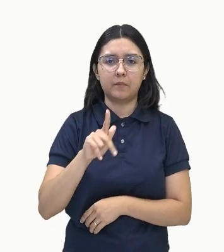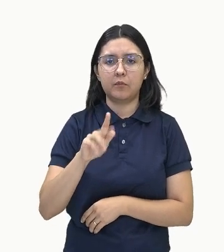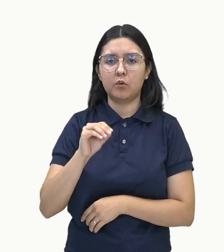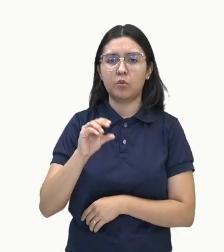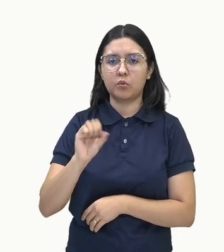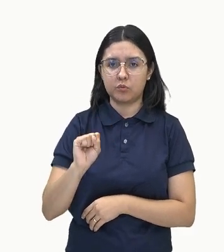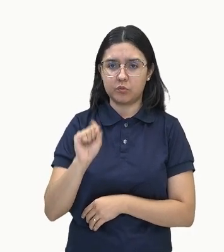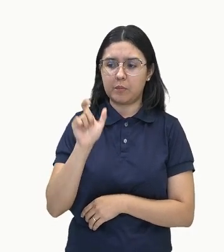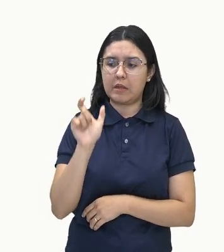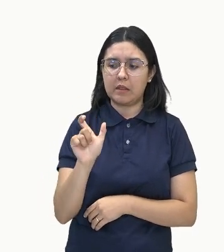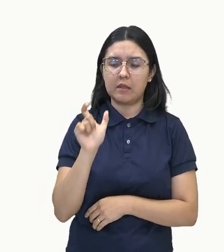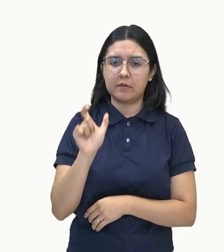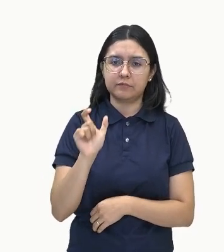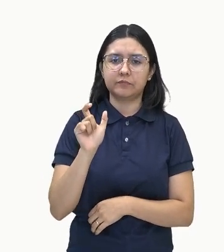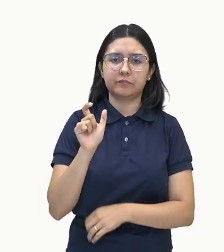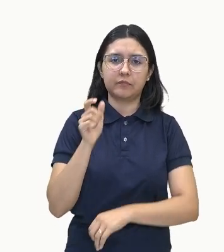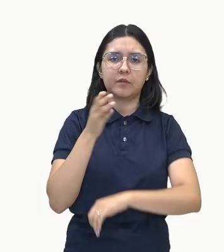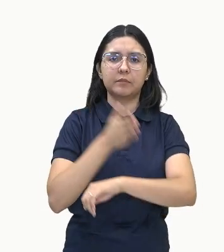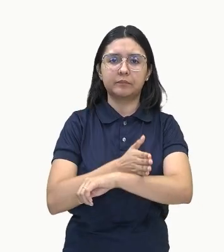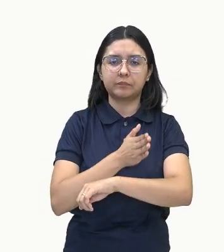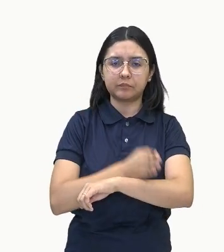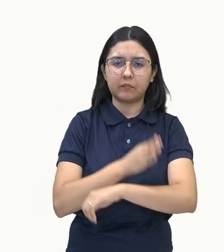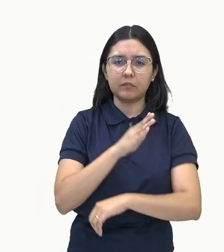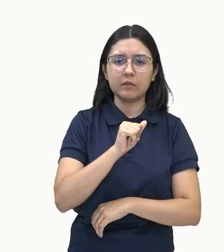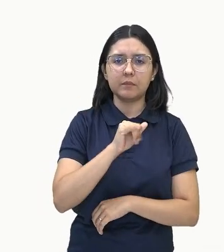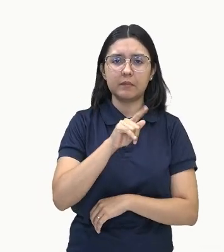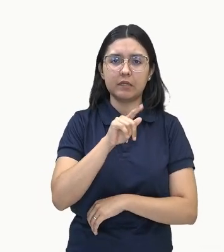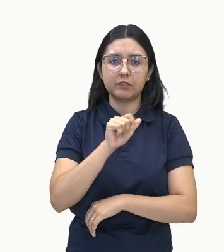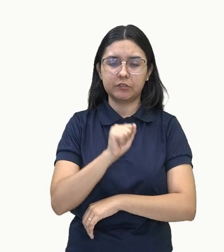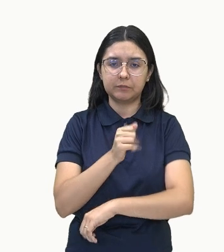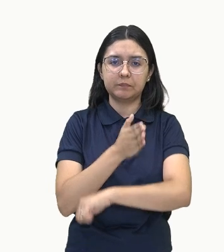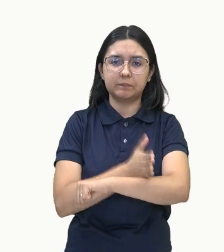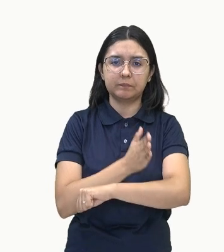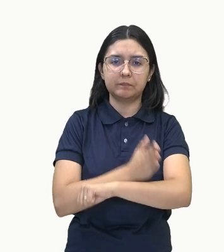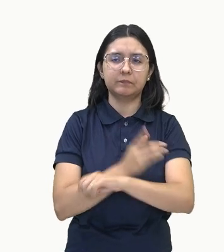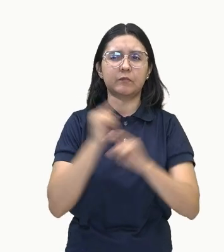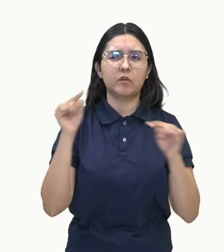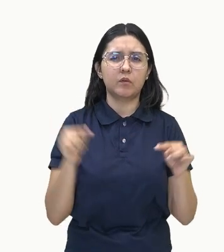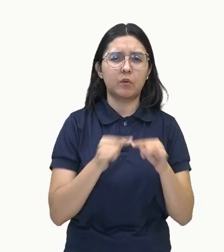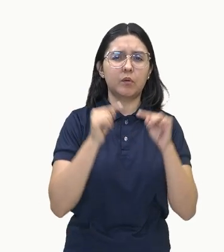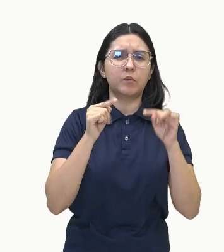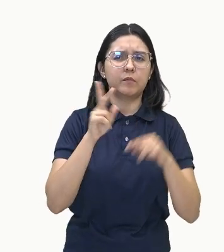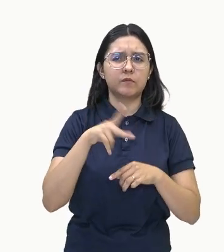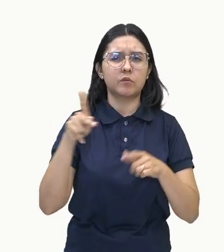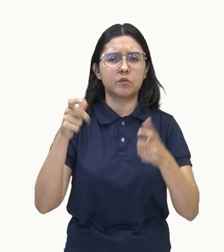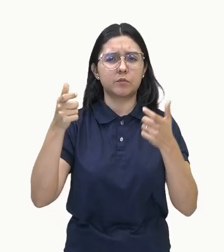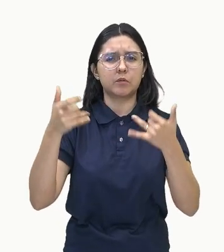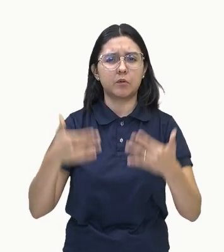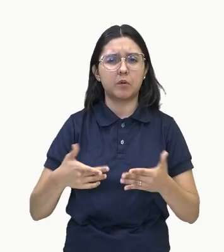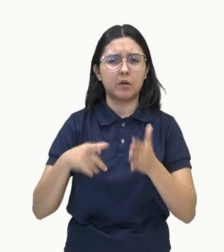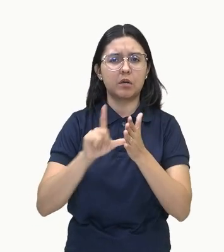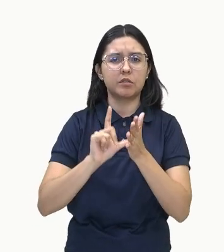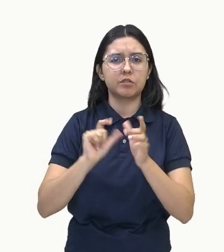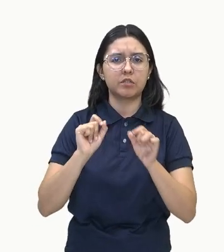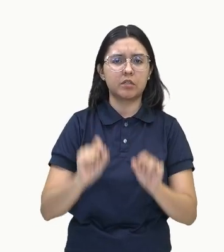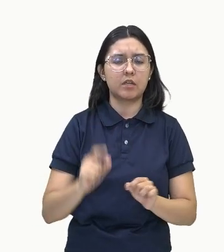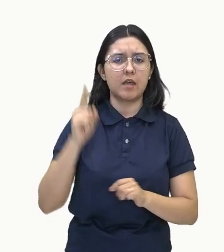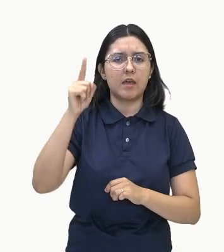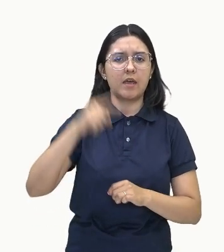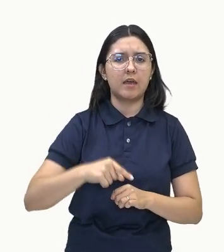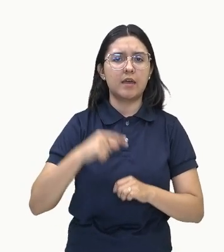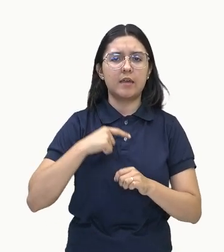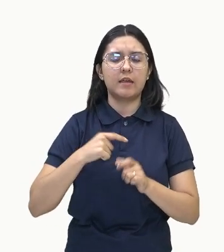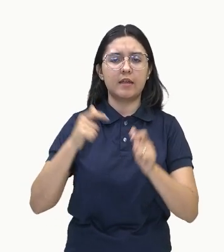palavra burgo ali da Baixa Idade Média, vocês vão logo associar o professor. Opa, o professor falou pra gente que burgos eram as